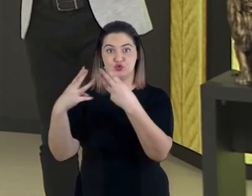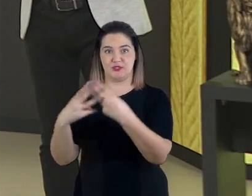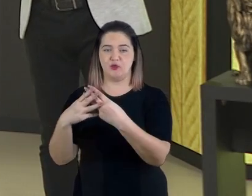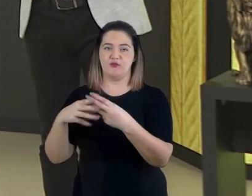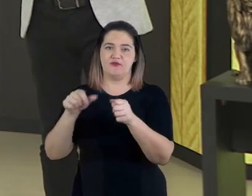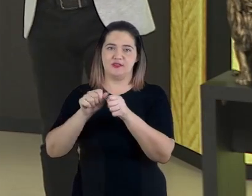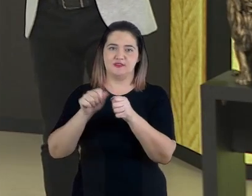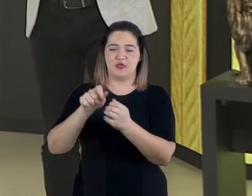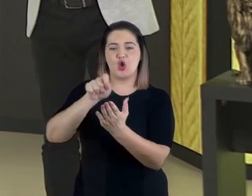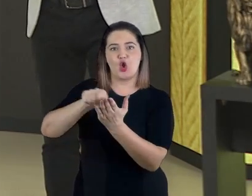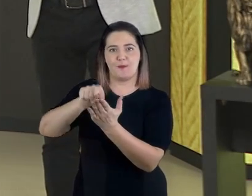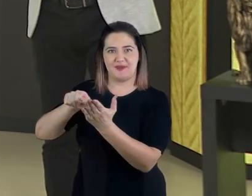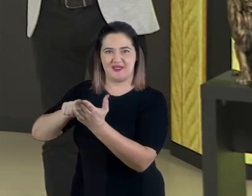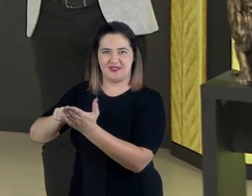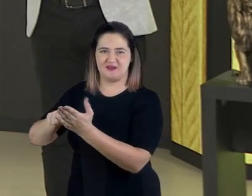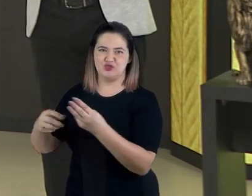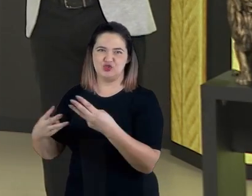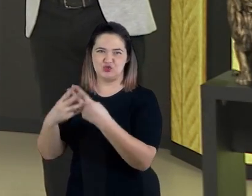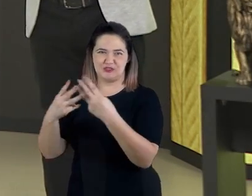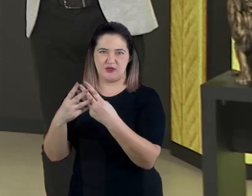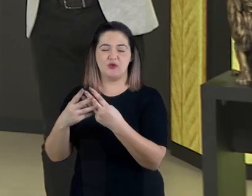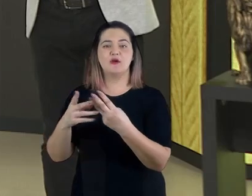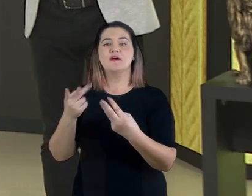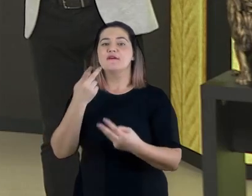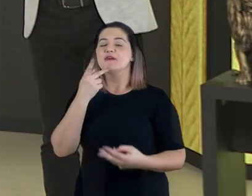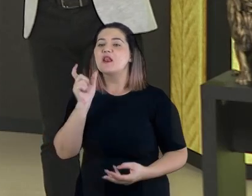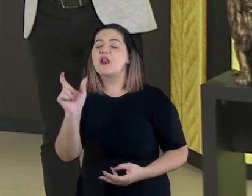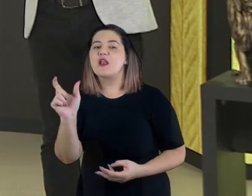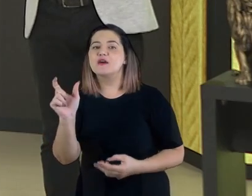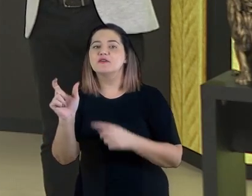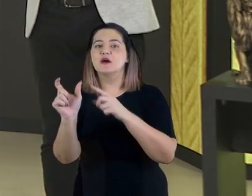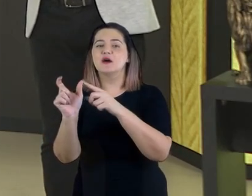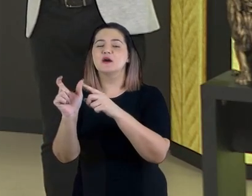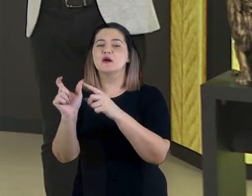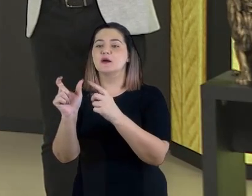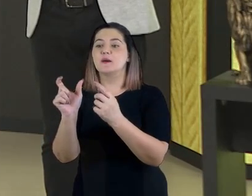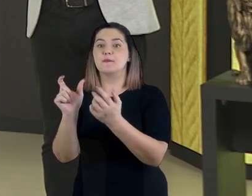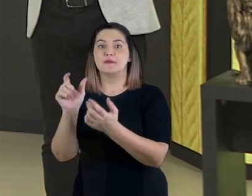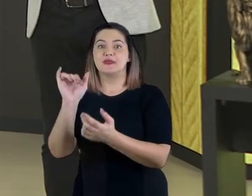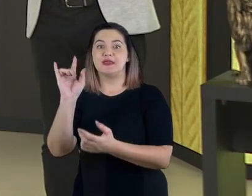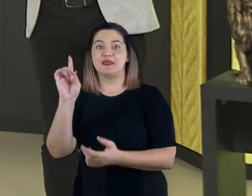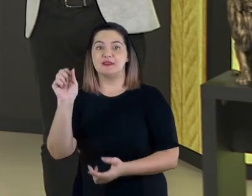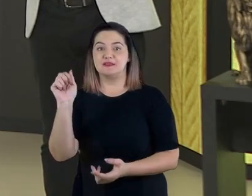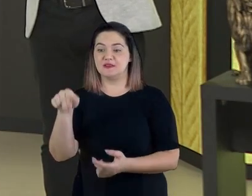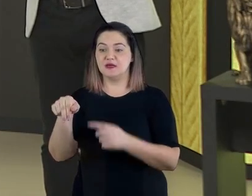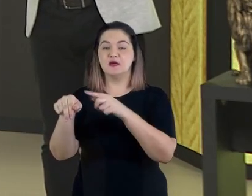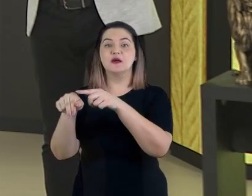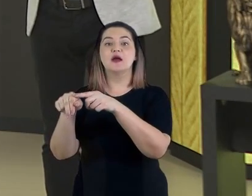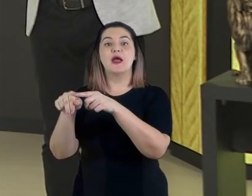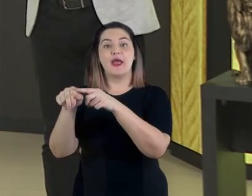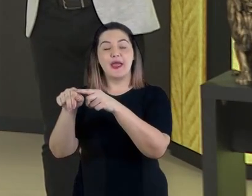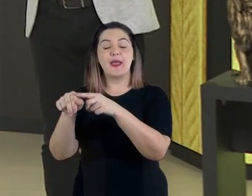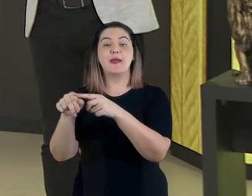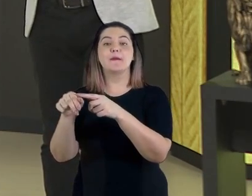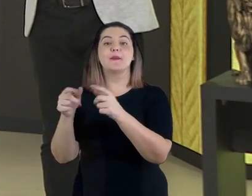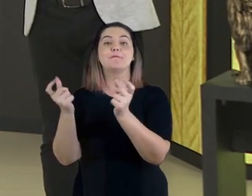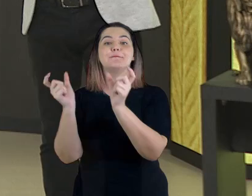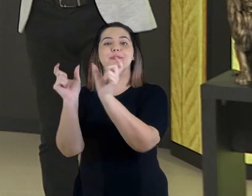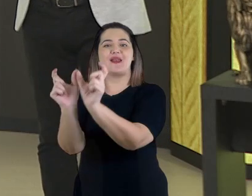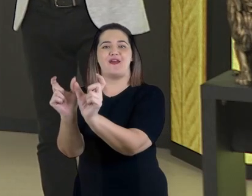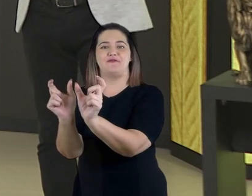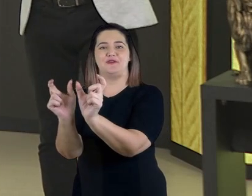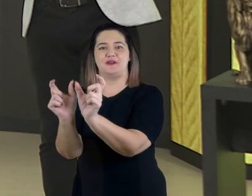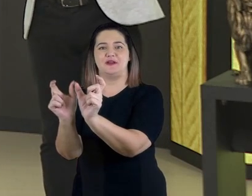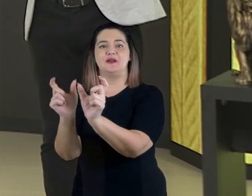Média, os chamados massoretas, e ela é vocalizada como plural, provavelmente ela deve ser uma palavra dual, isto é,